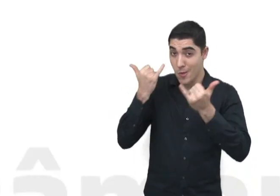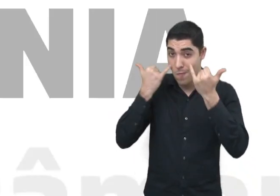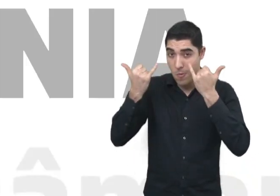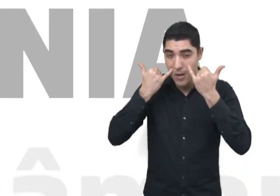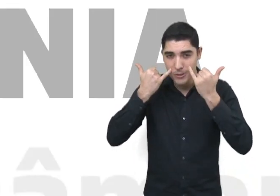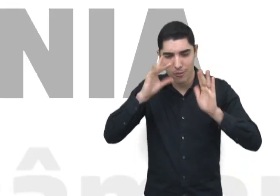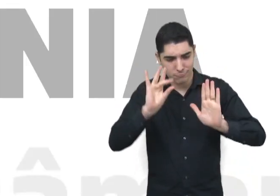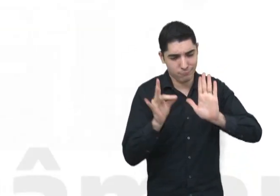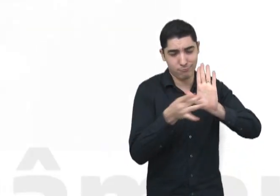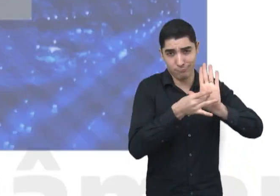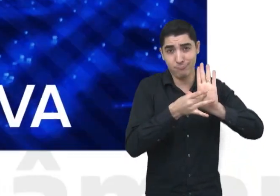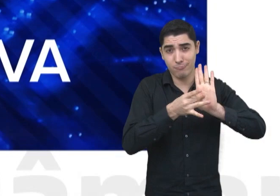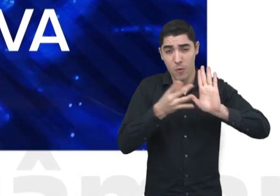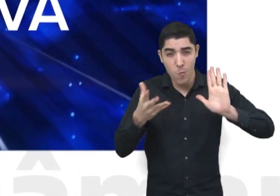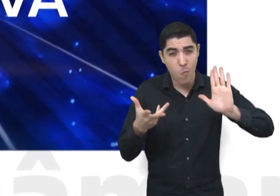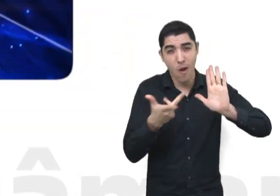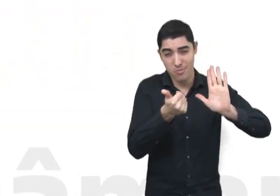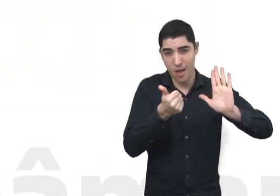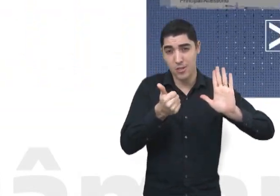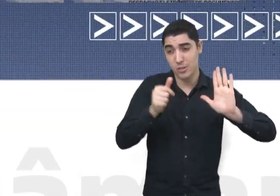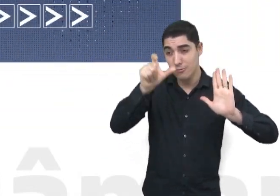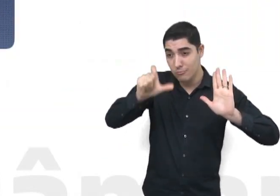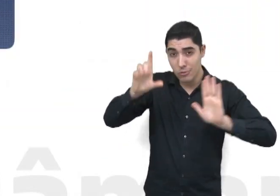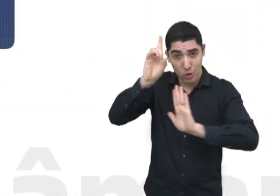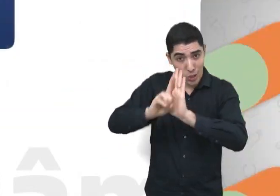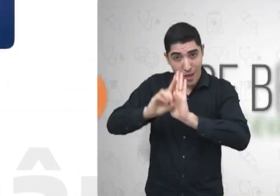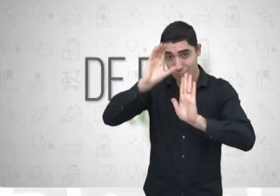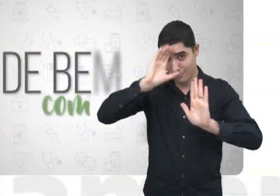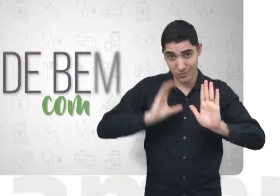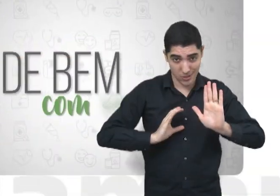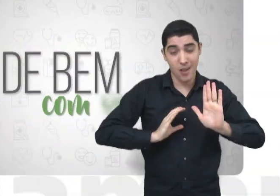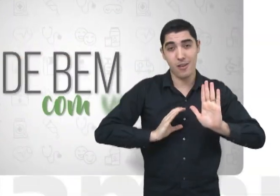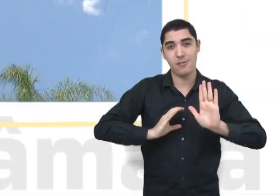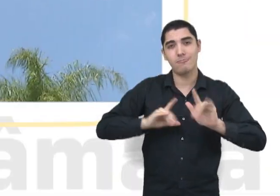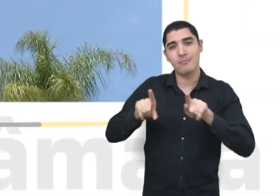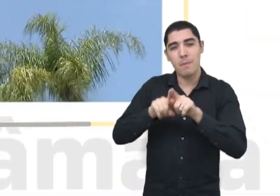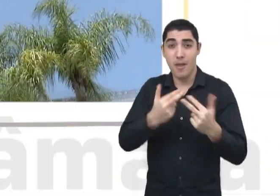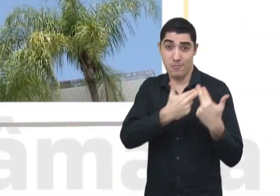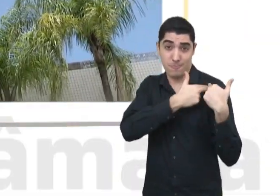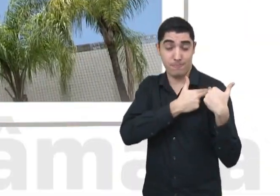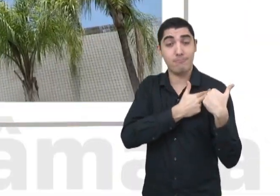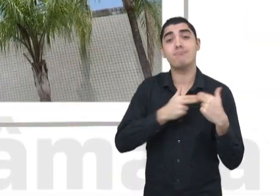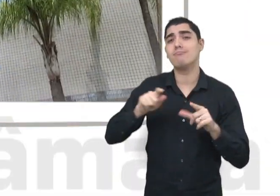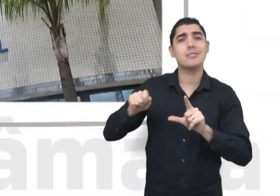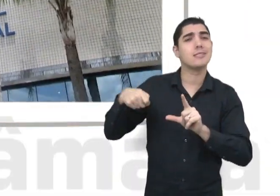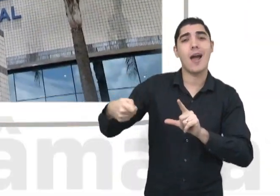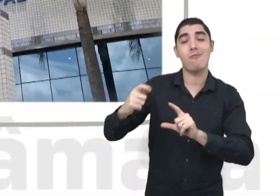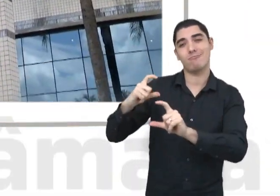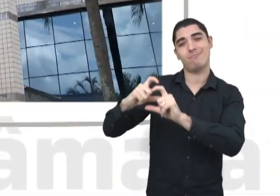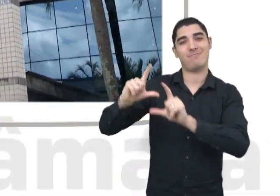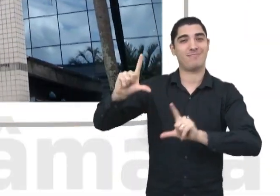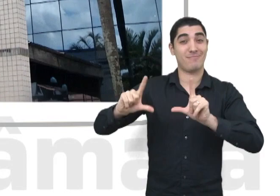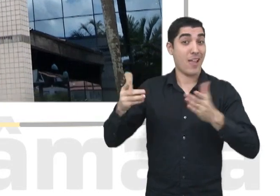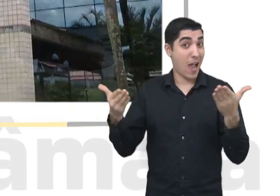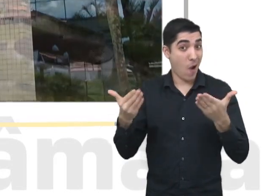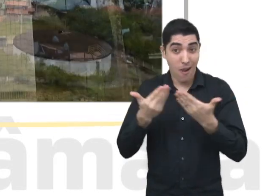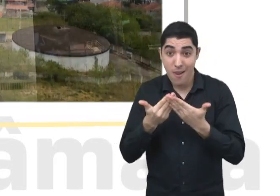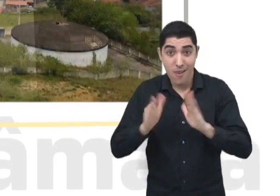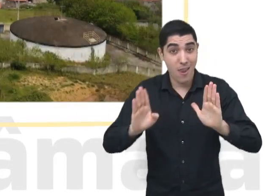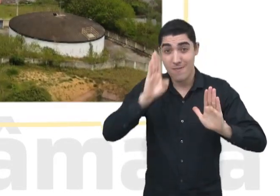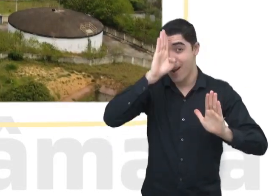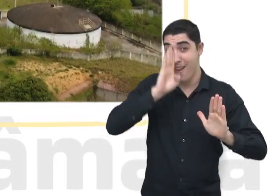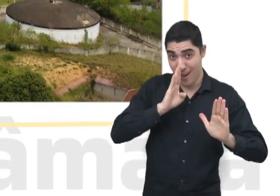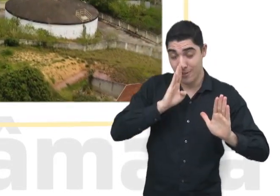Transparência, cidadania, serviço e muita informação de qualidade. Essa é a TV Câmara, agora em canal